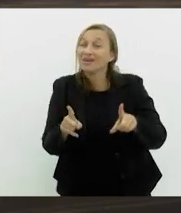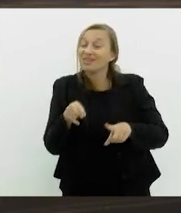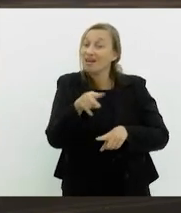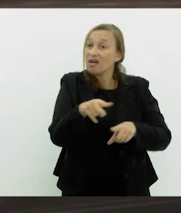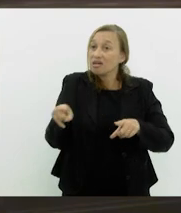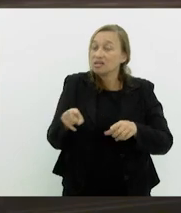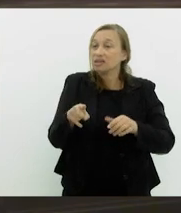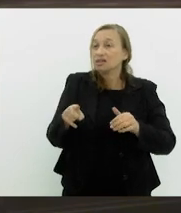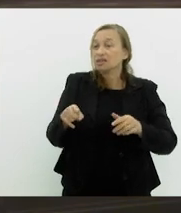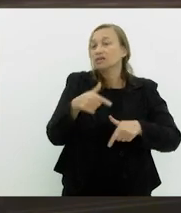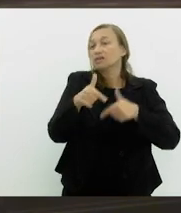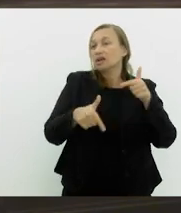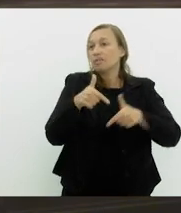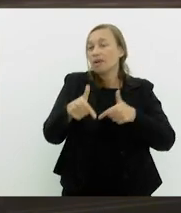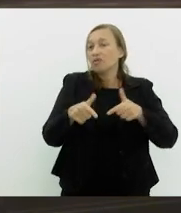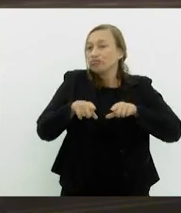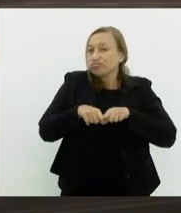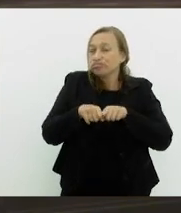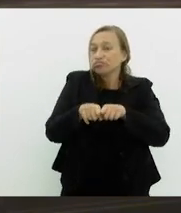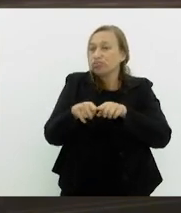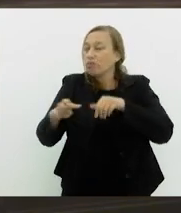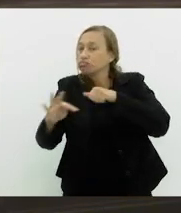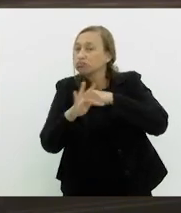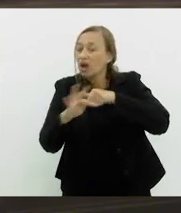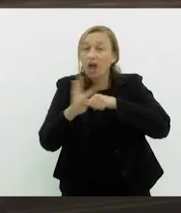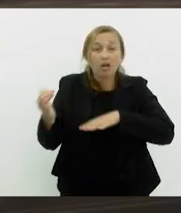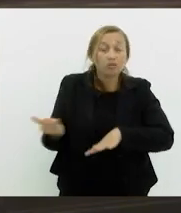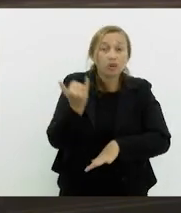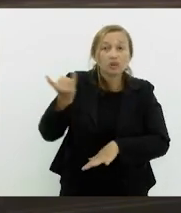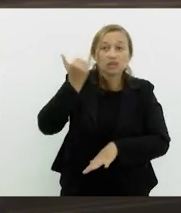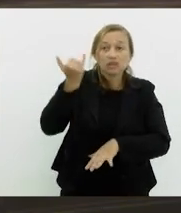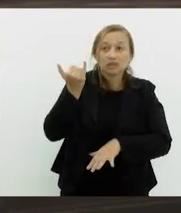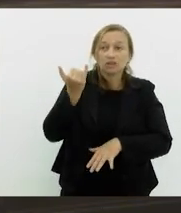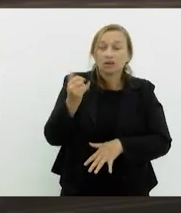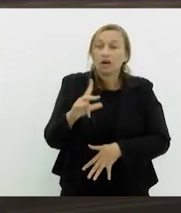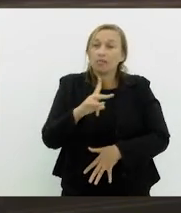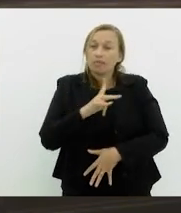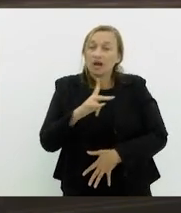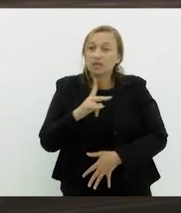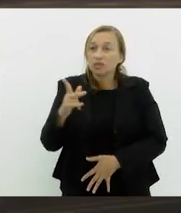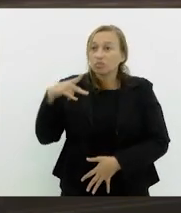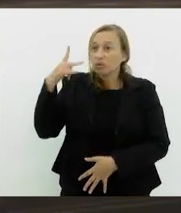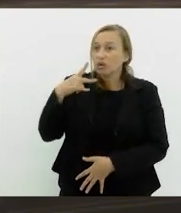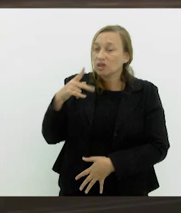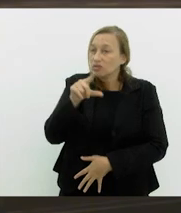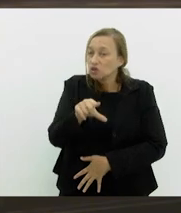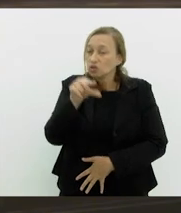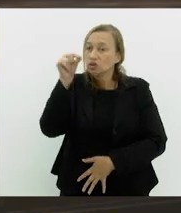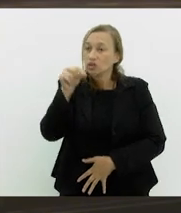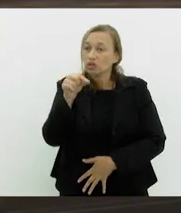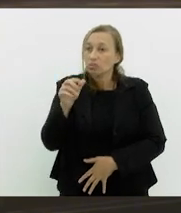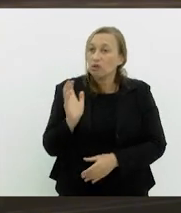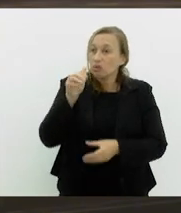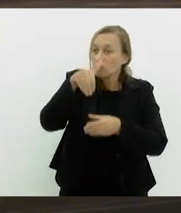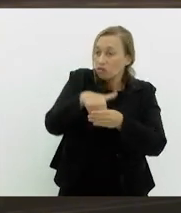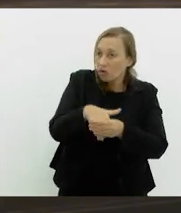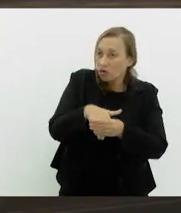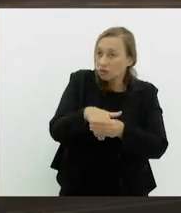auxílio técnico é muito importante para que a parte política de quem foi eleito pelo voto, pelo